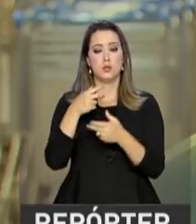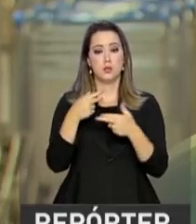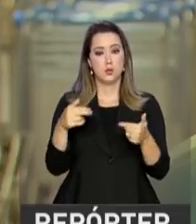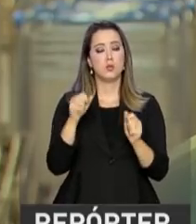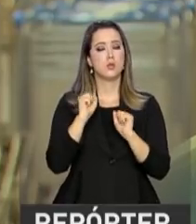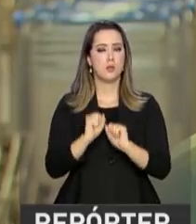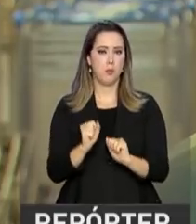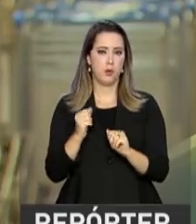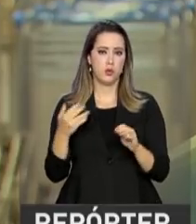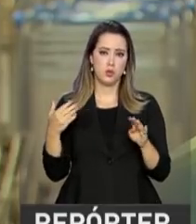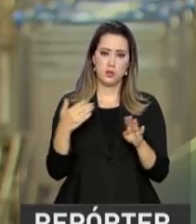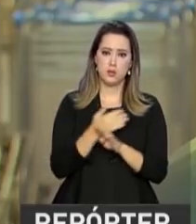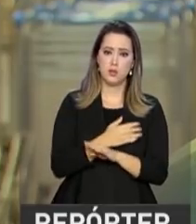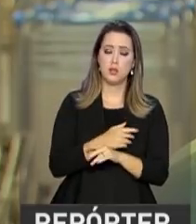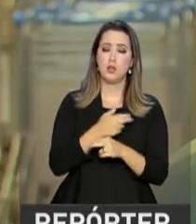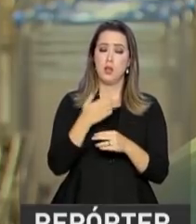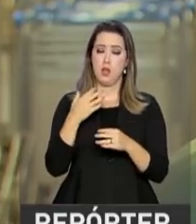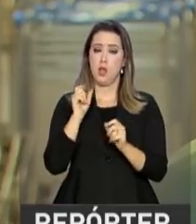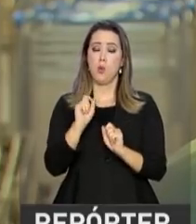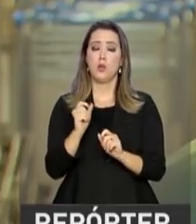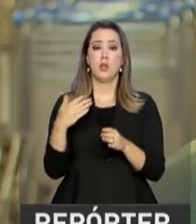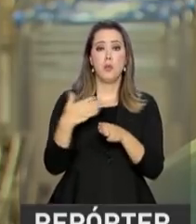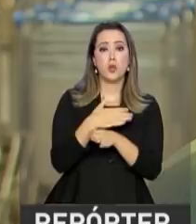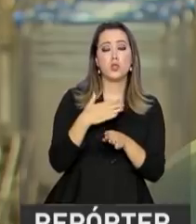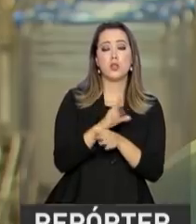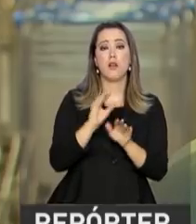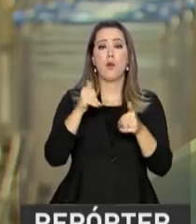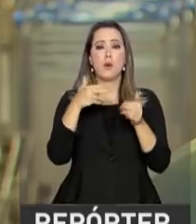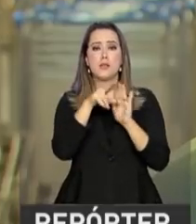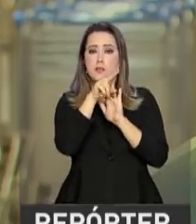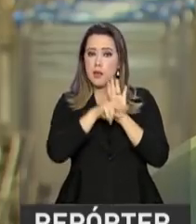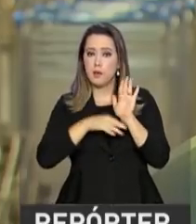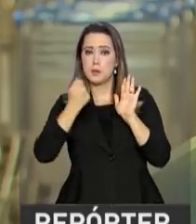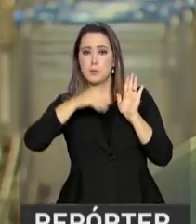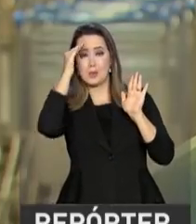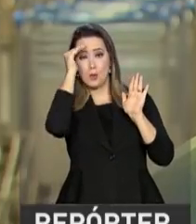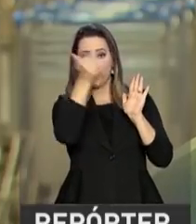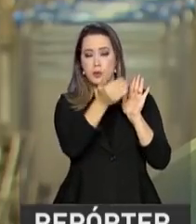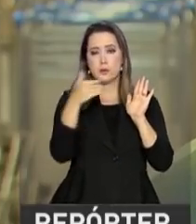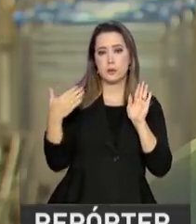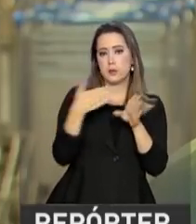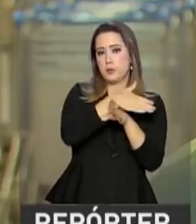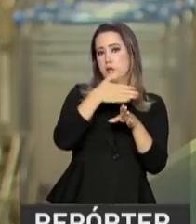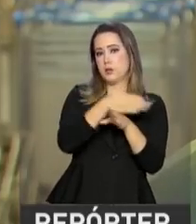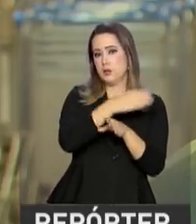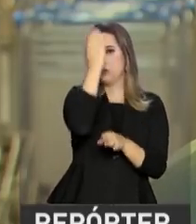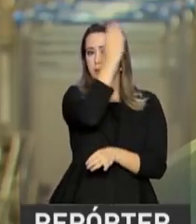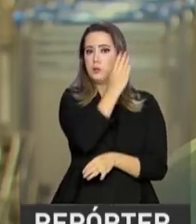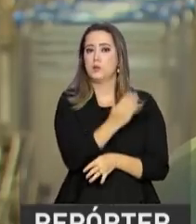que podem entrar e aqueles que podem, as regras às quais eles têm que cumprir para poder entrar no país.